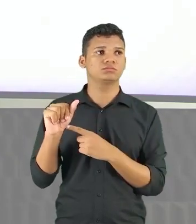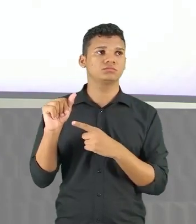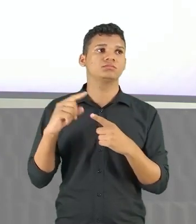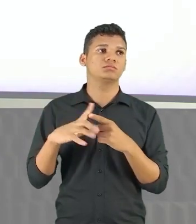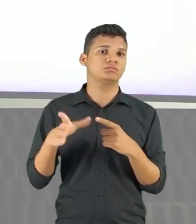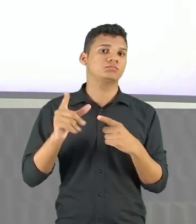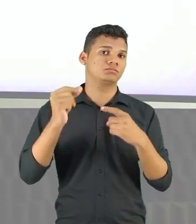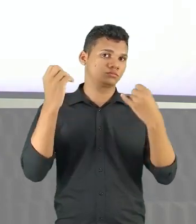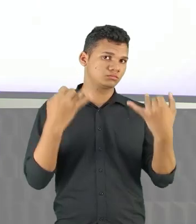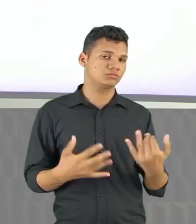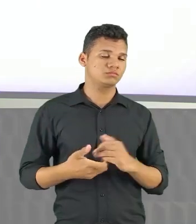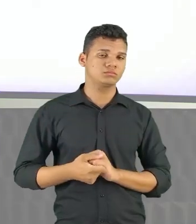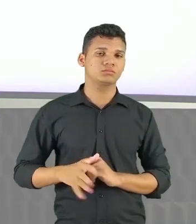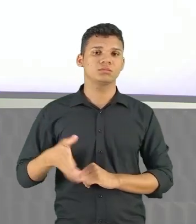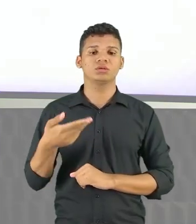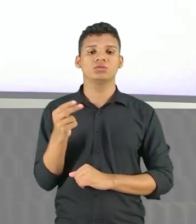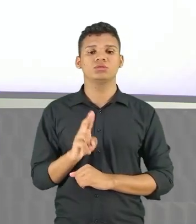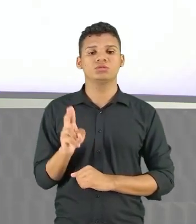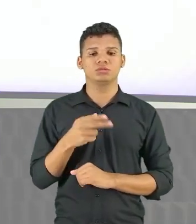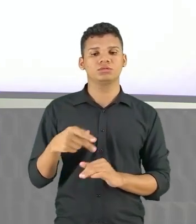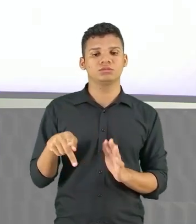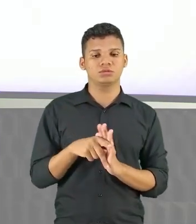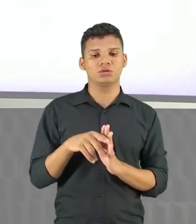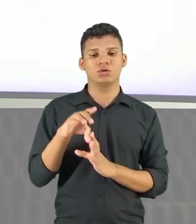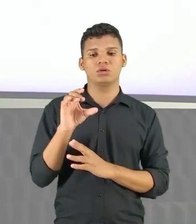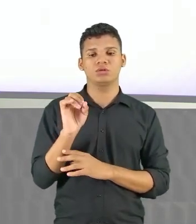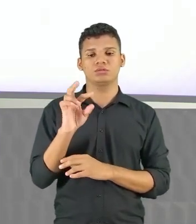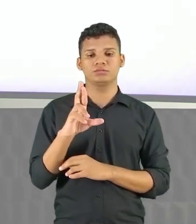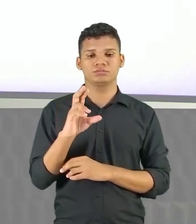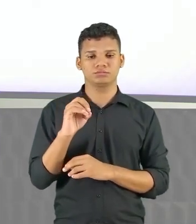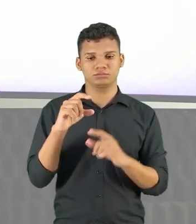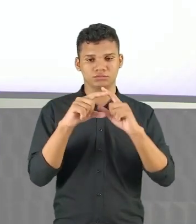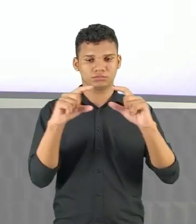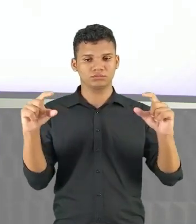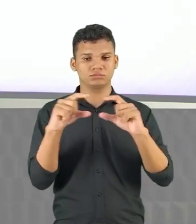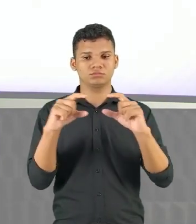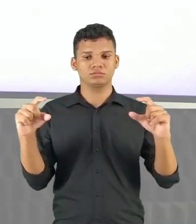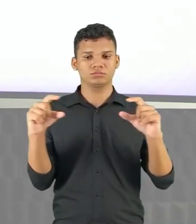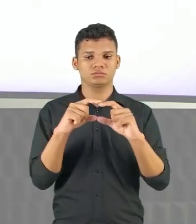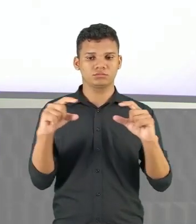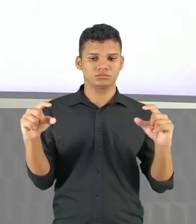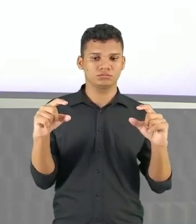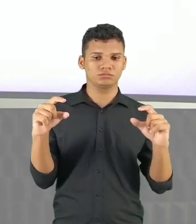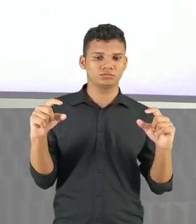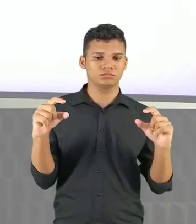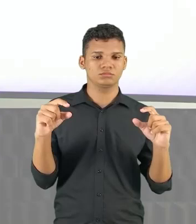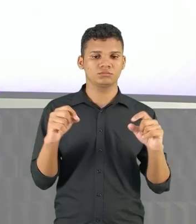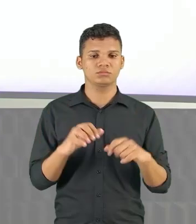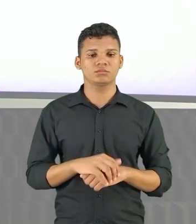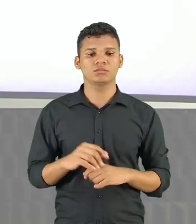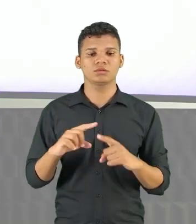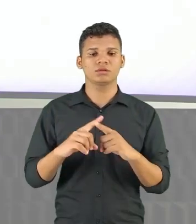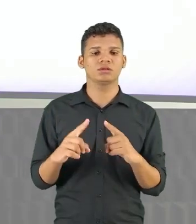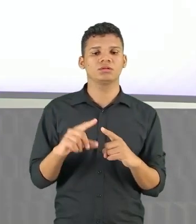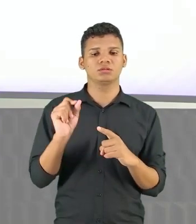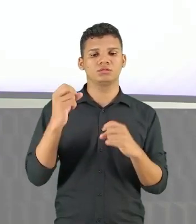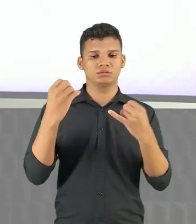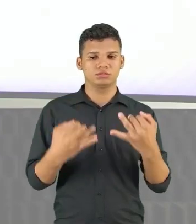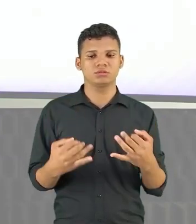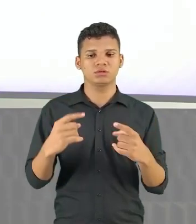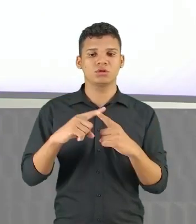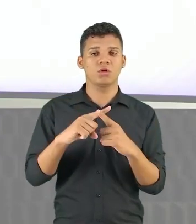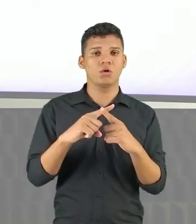meio que já sinalizei, é o uso do emprego de uma oração adversativa, né, esse mais sem i, que orienta a quebra